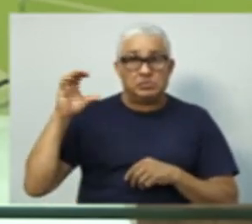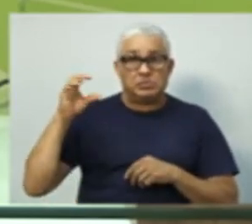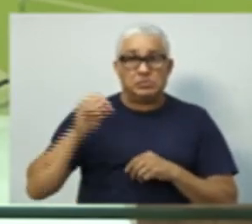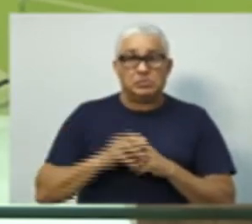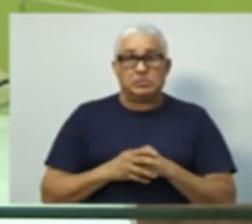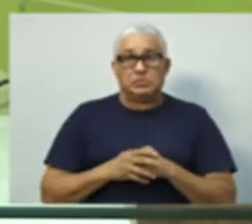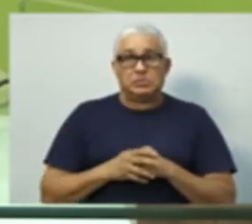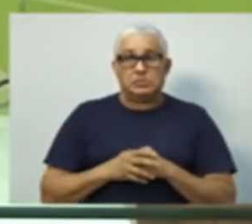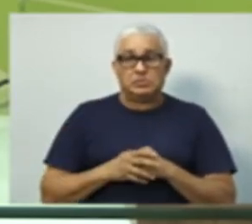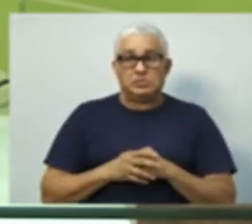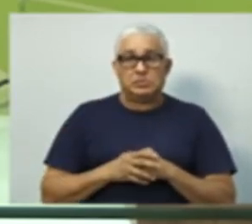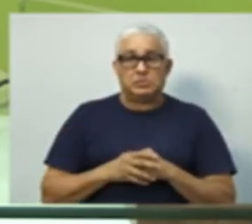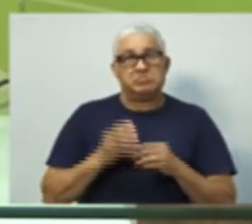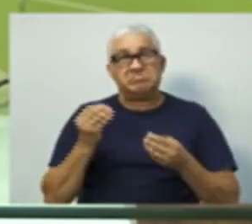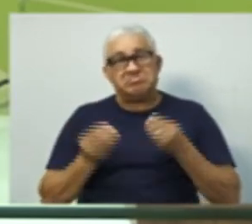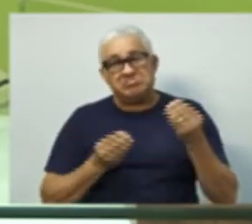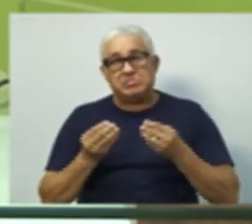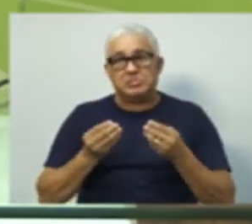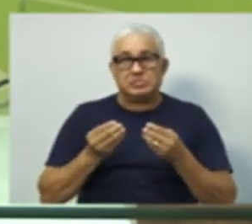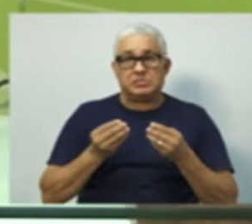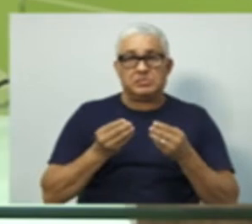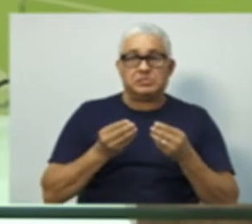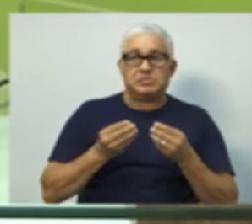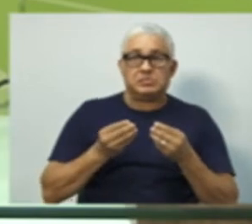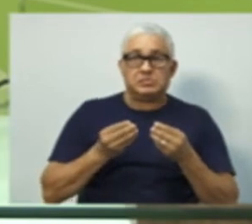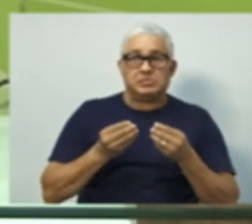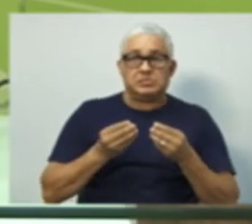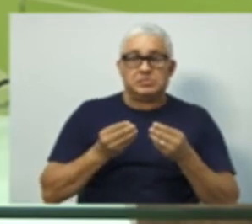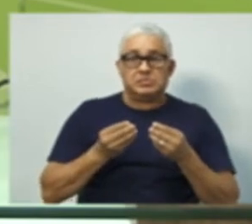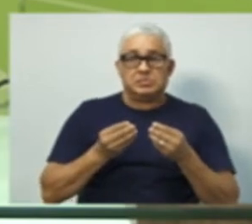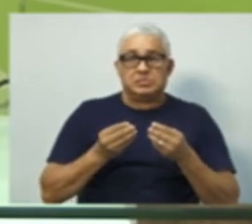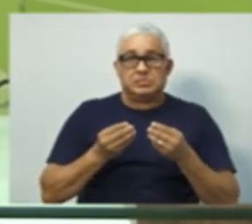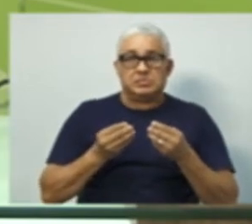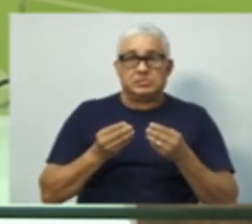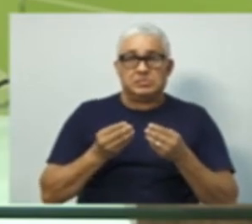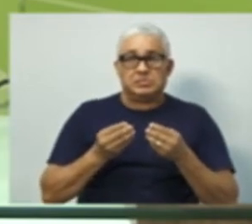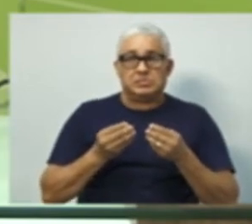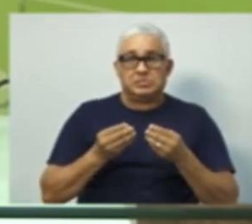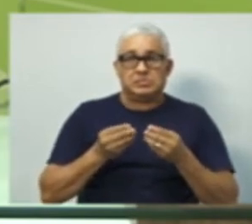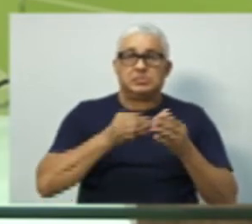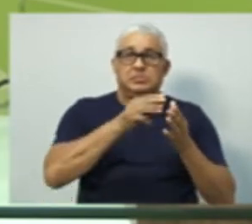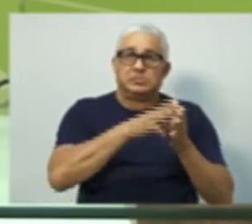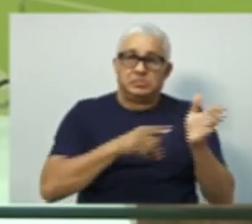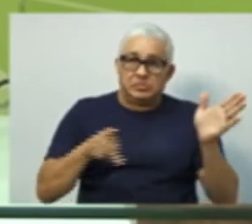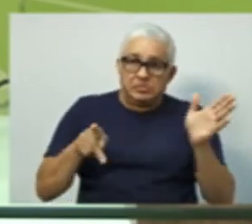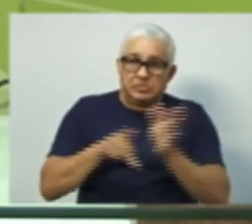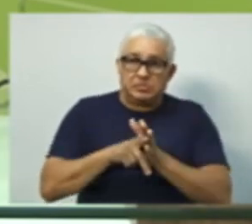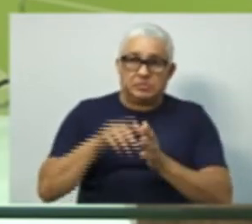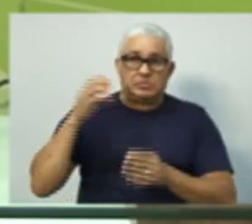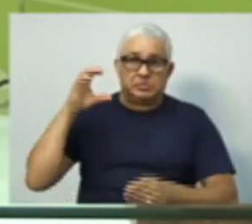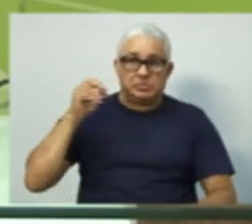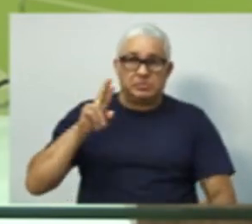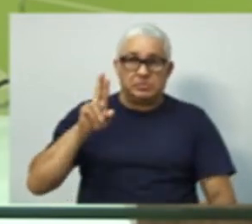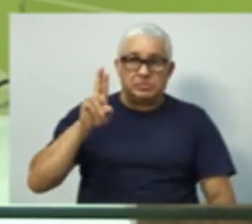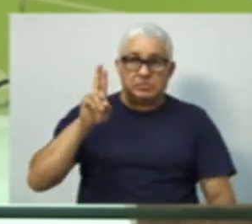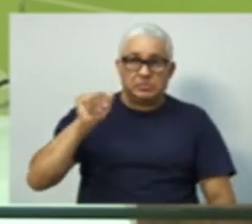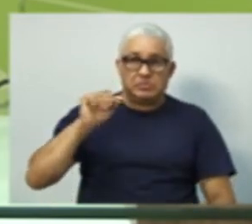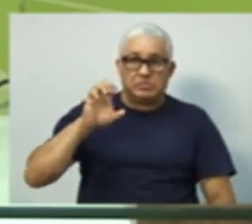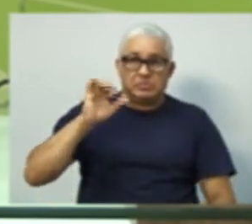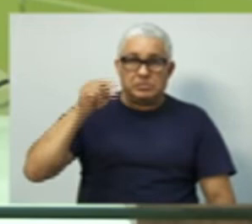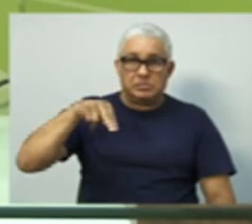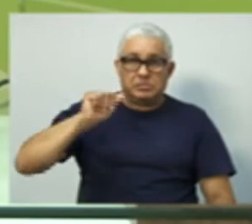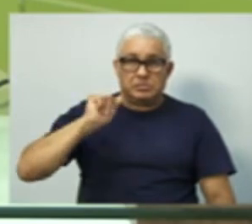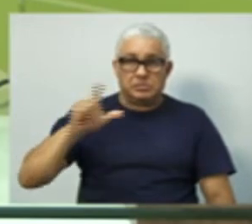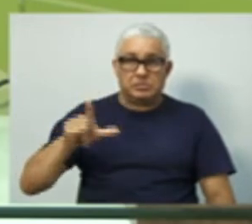das passagens, as questões dos passeios que a pessoa vai fazer. Então, essa é a importância do